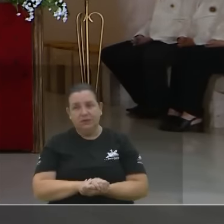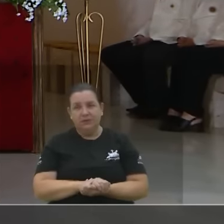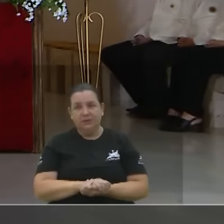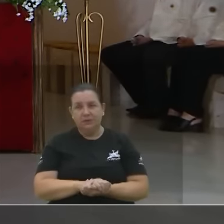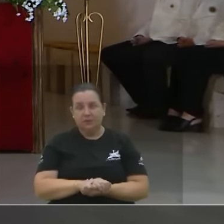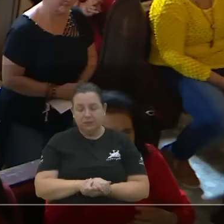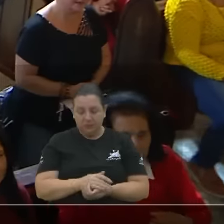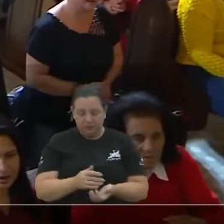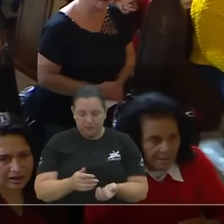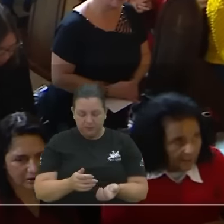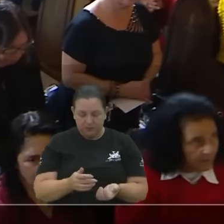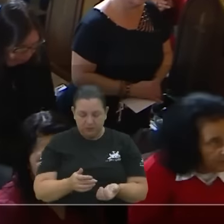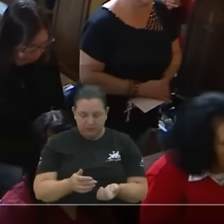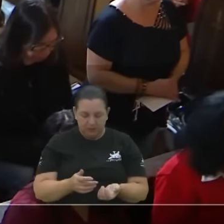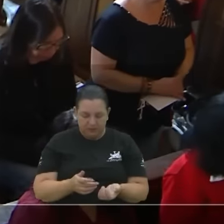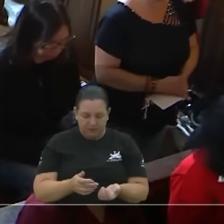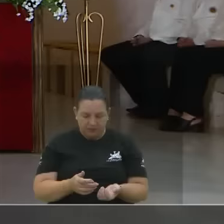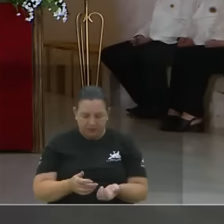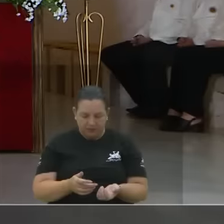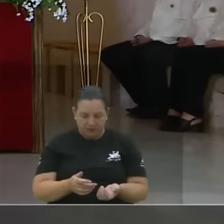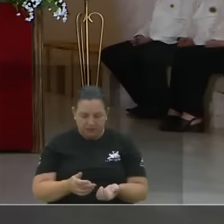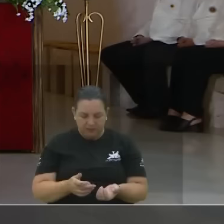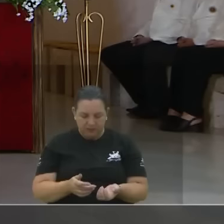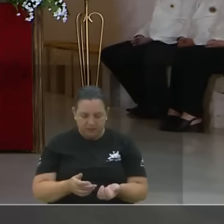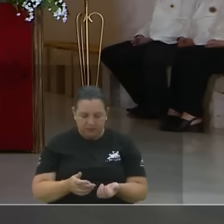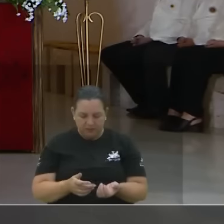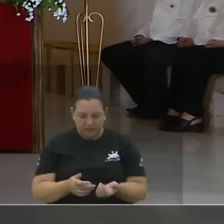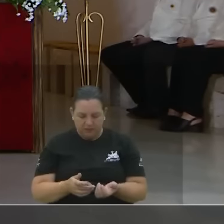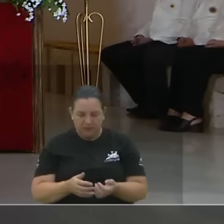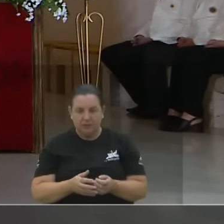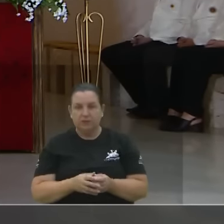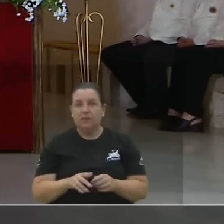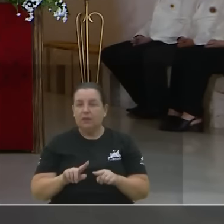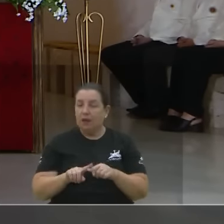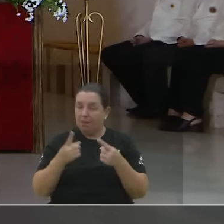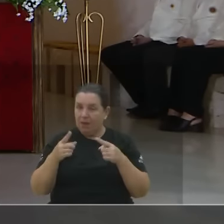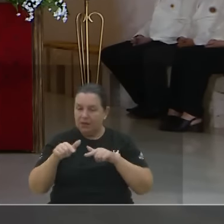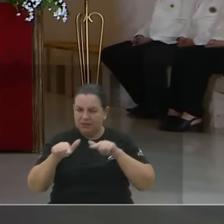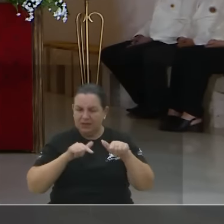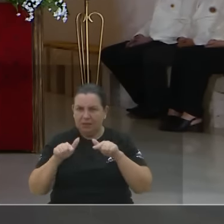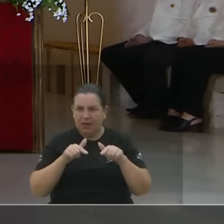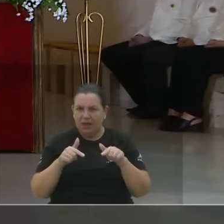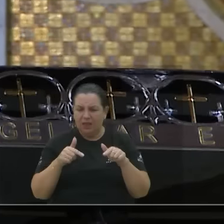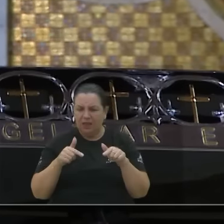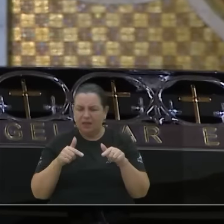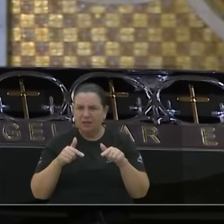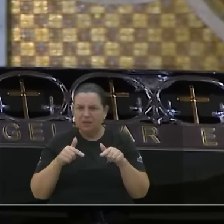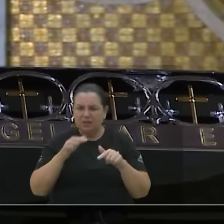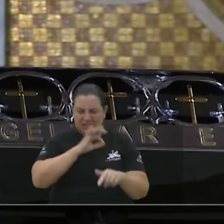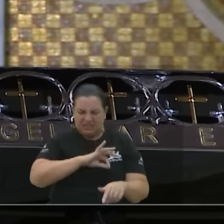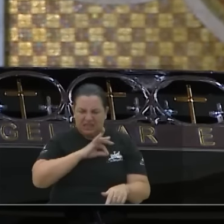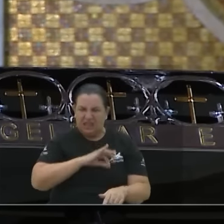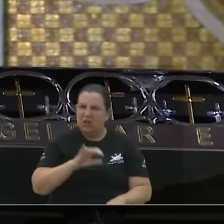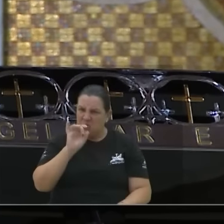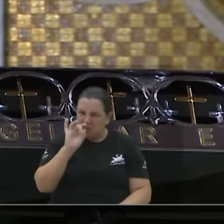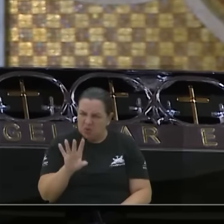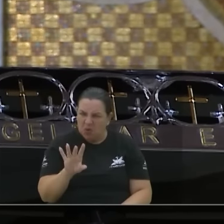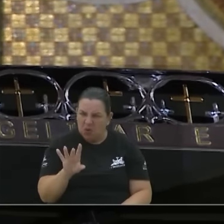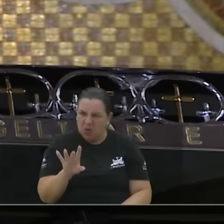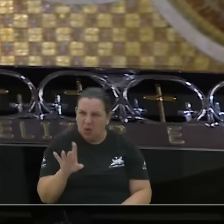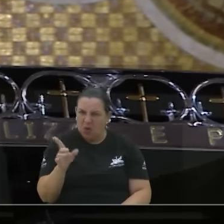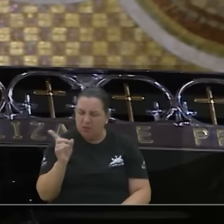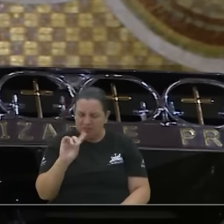o seu salário. Mas ele não trabalha pelo salário, ou só por ele.